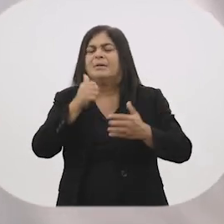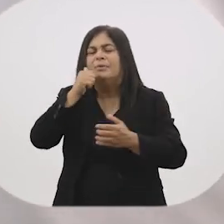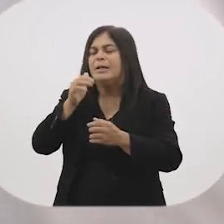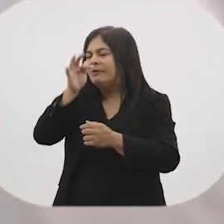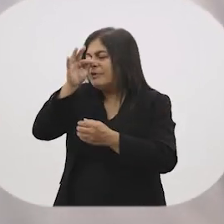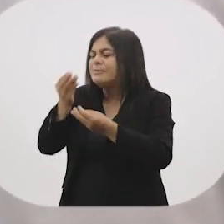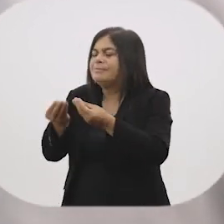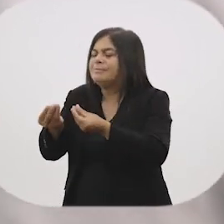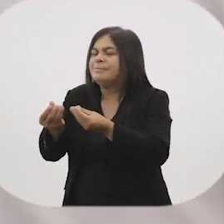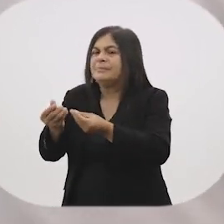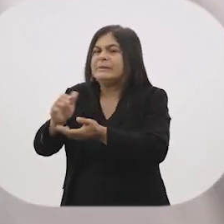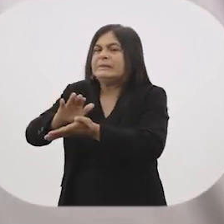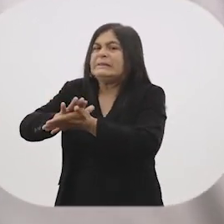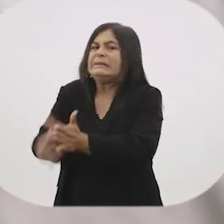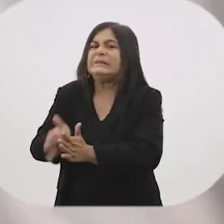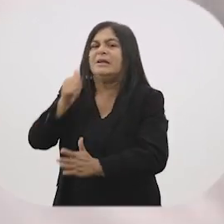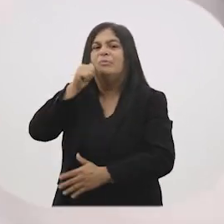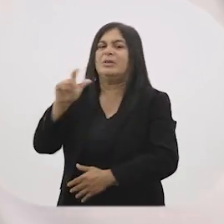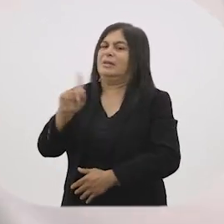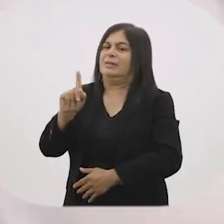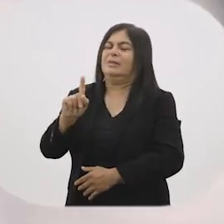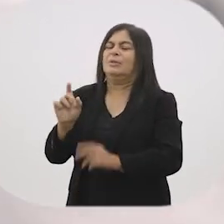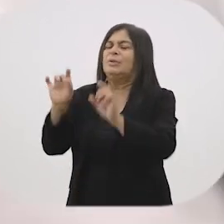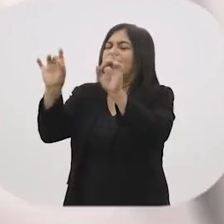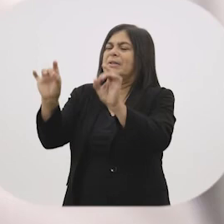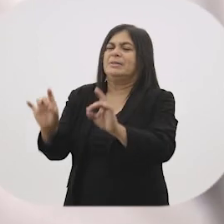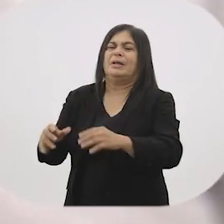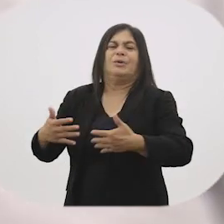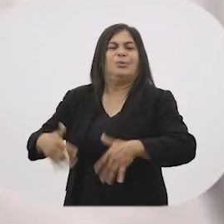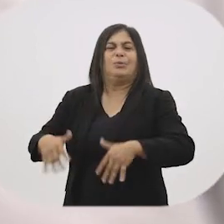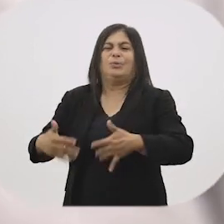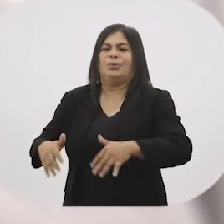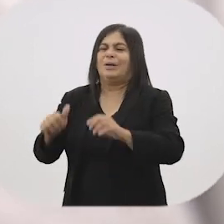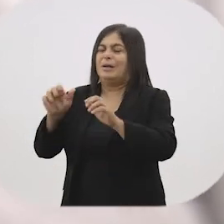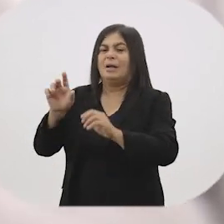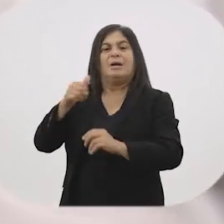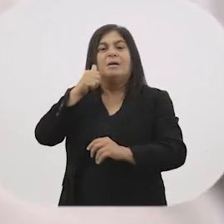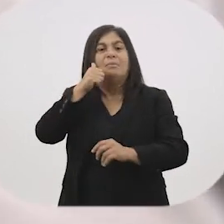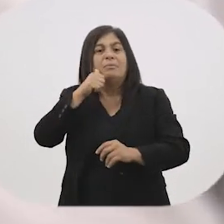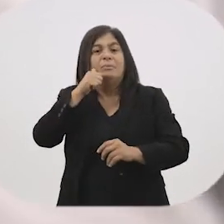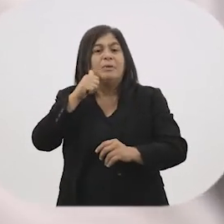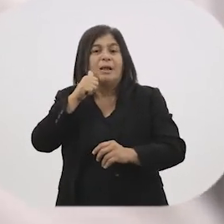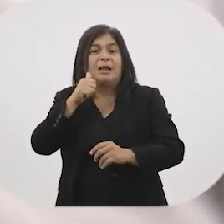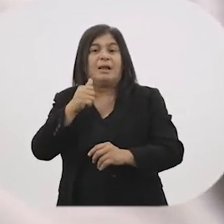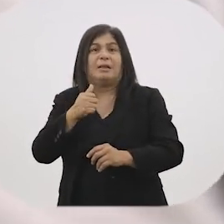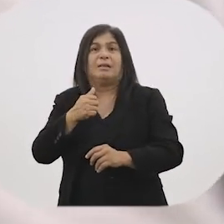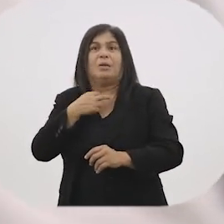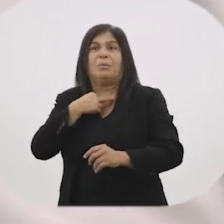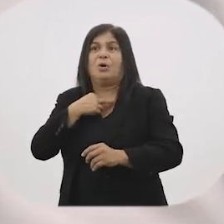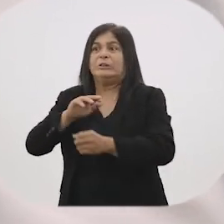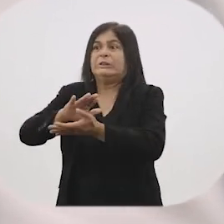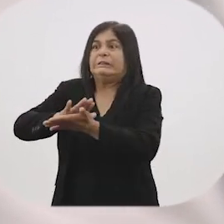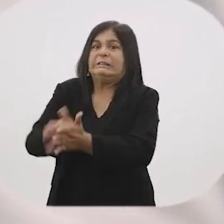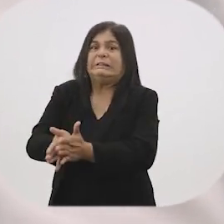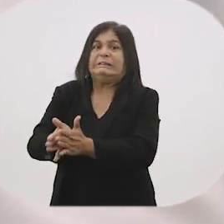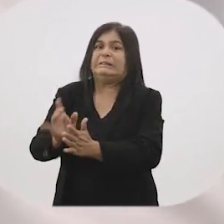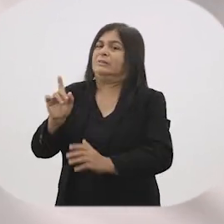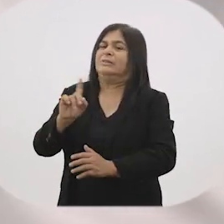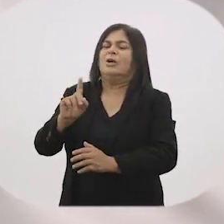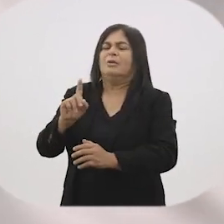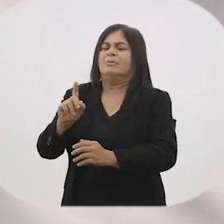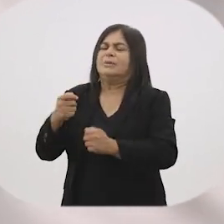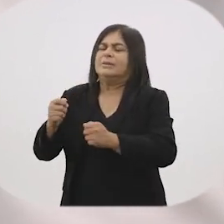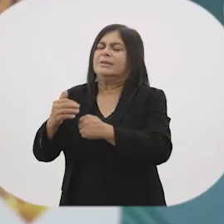como roça ea gente tem de machucar as mulheres não têm as mulheres som não são feitas pra se machucar ela não tem tratado com bastante